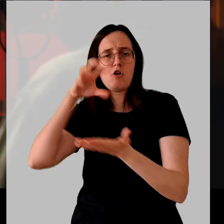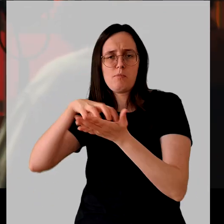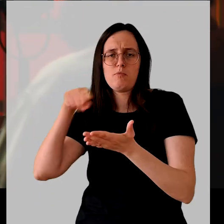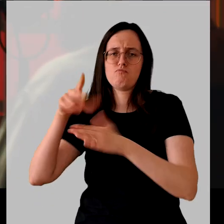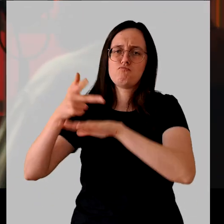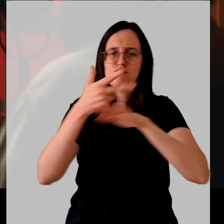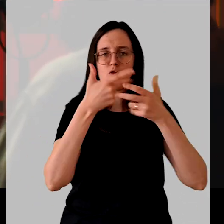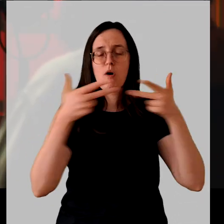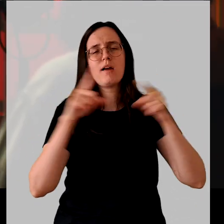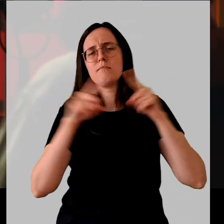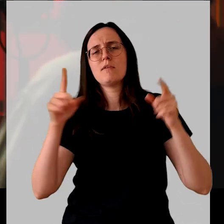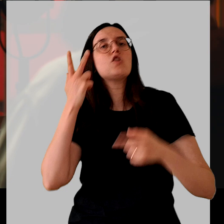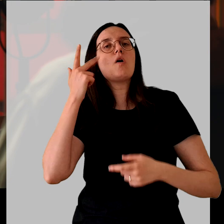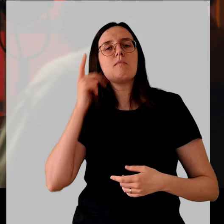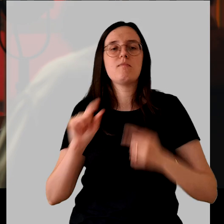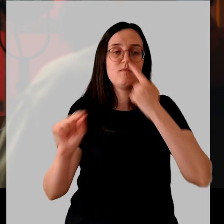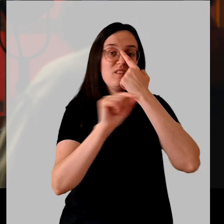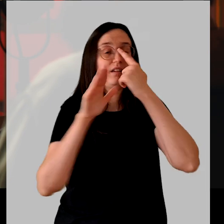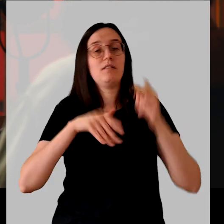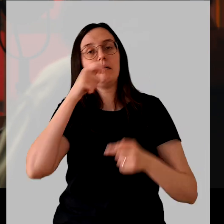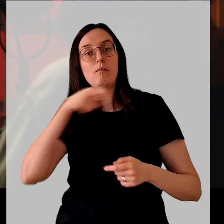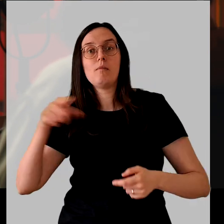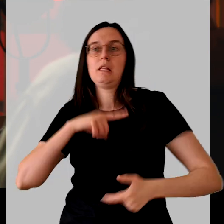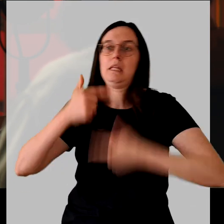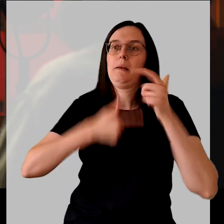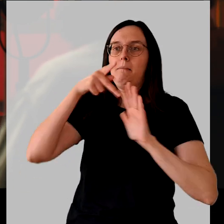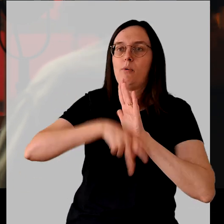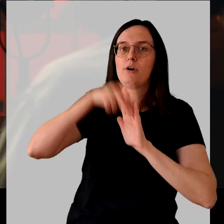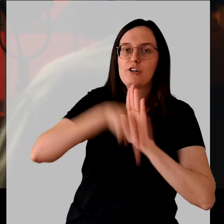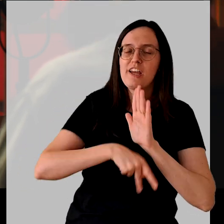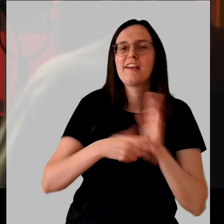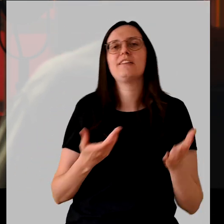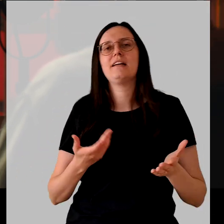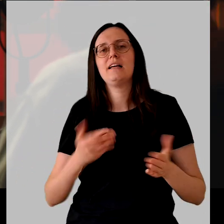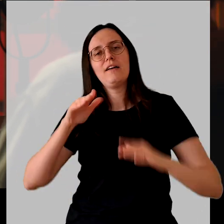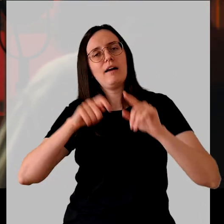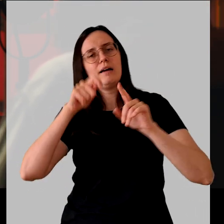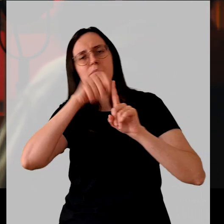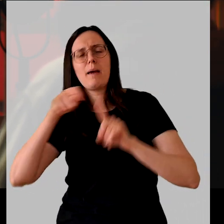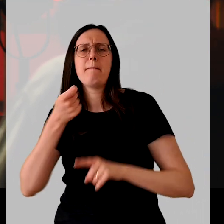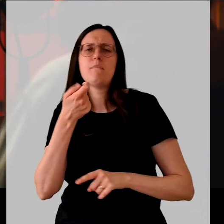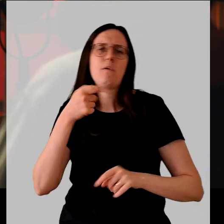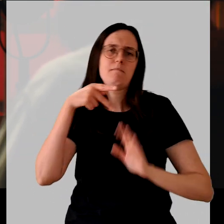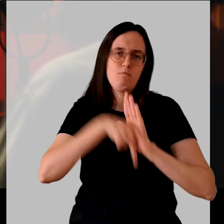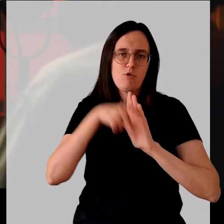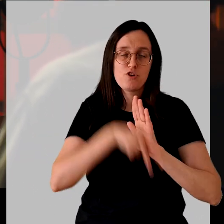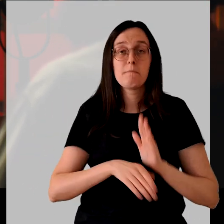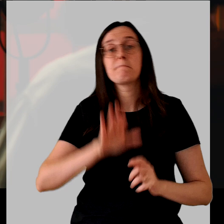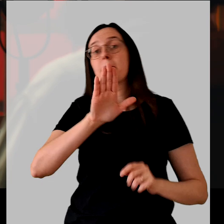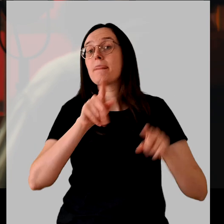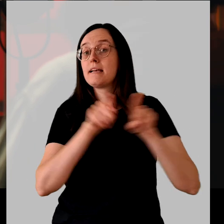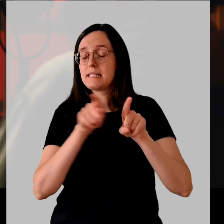ser que seja numa produtora, mas normalmente a gente tem meses que tem muito projeto, né? E meses que tem pouco